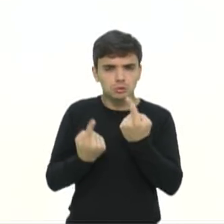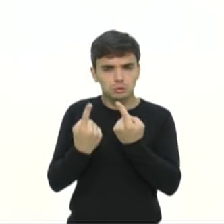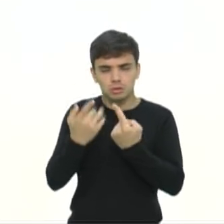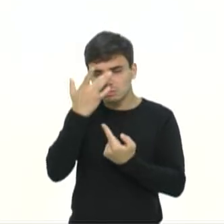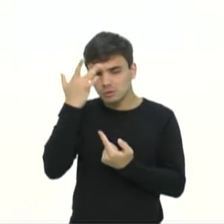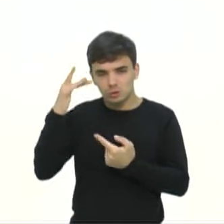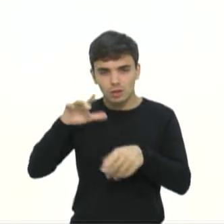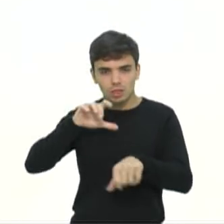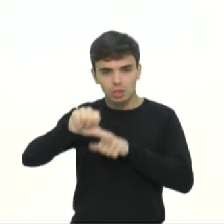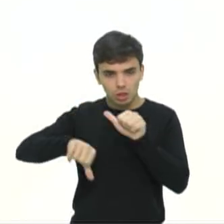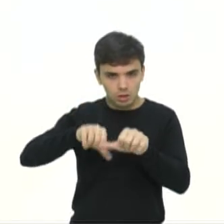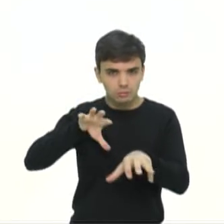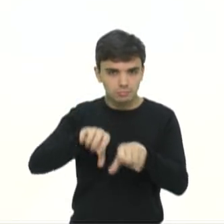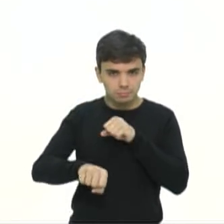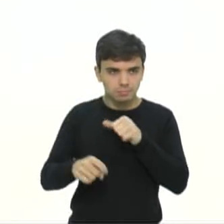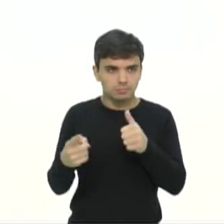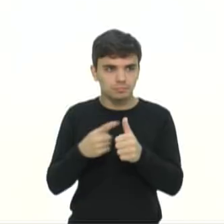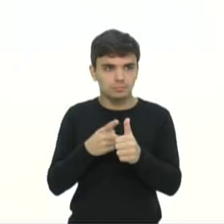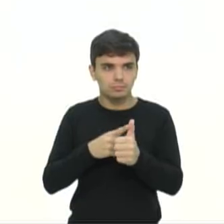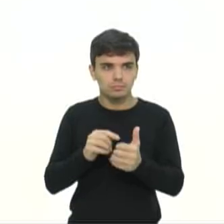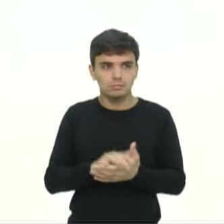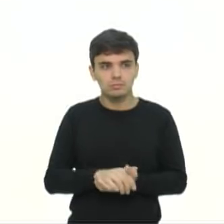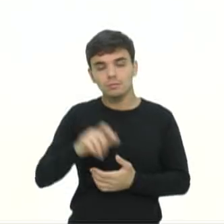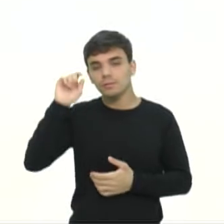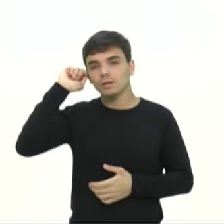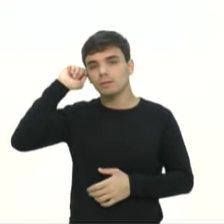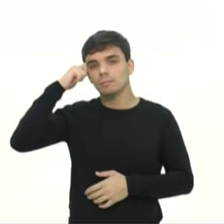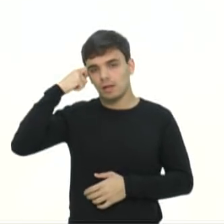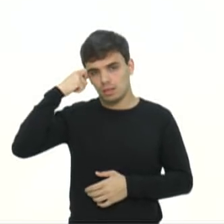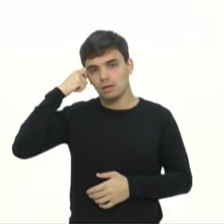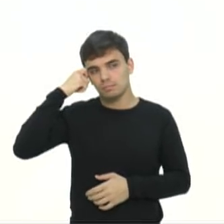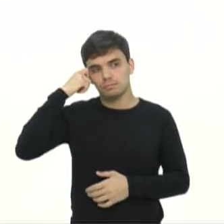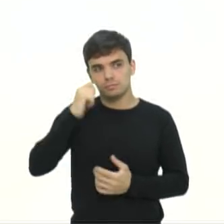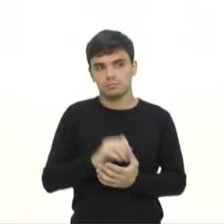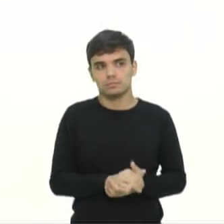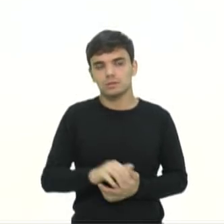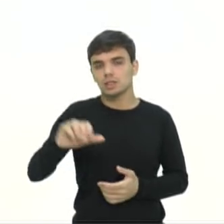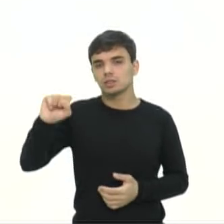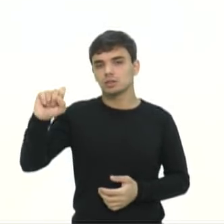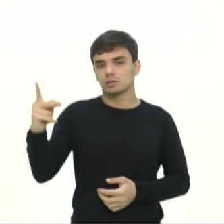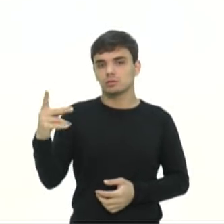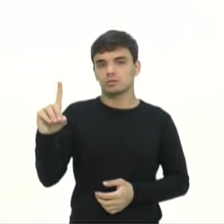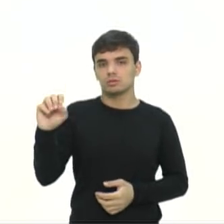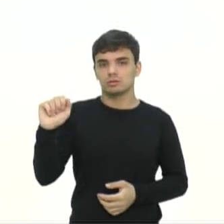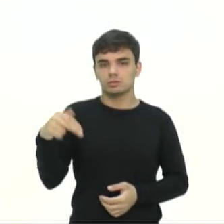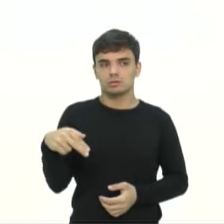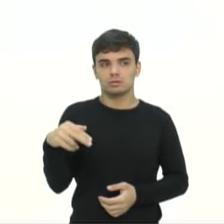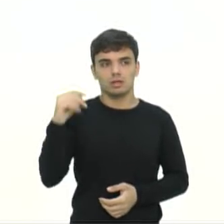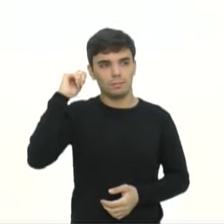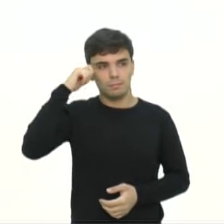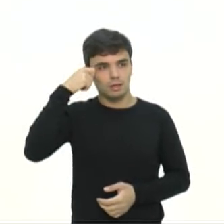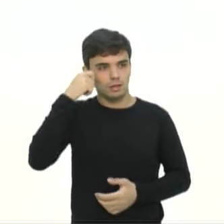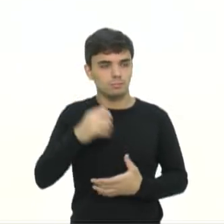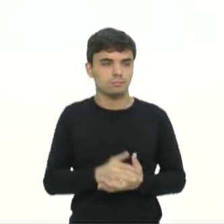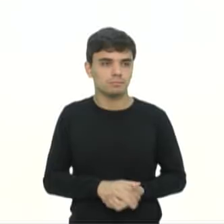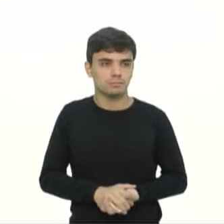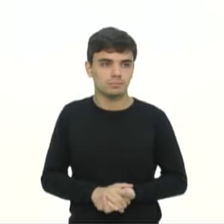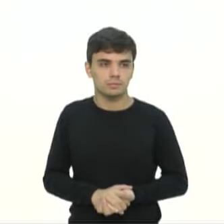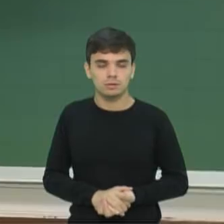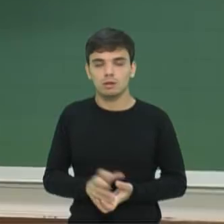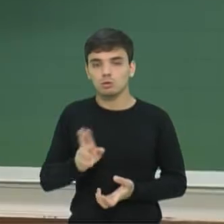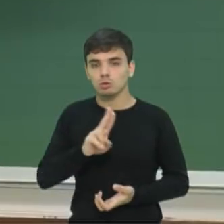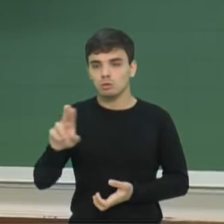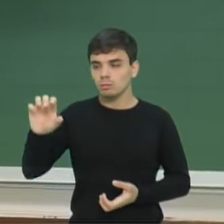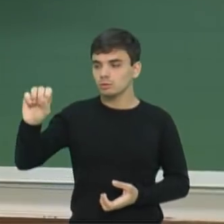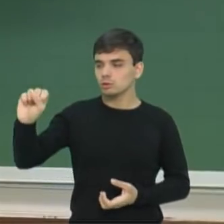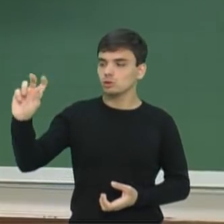torna-se graduado, ele recebe a faixa preta. Então, a primeira graduação dentro do judô é a faixa preta, que é chamada de Shodan. Então,